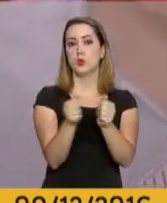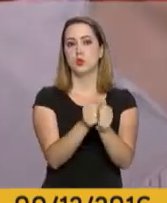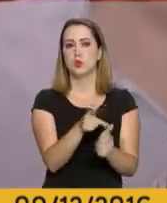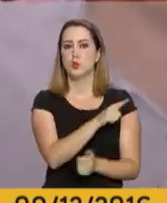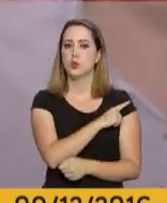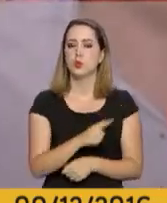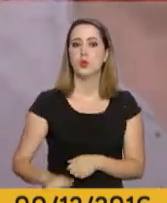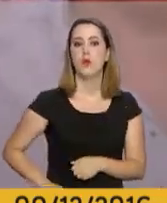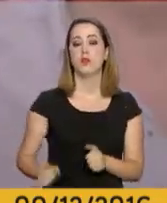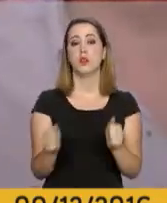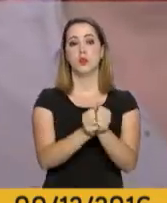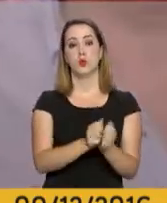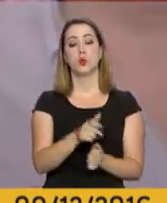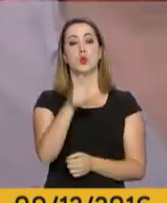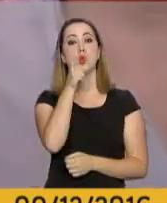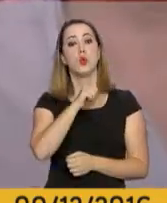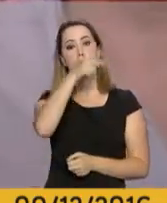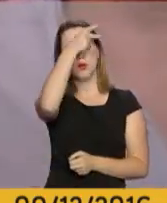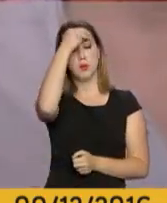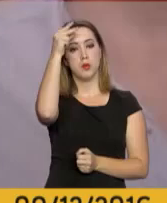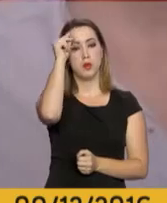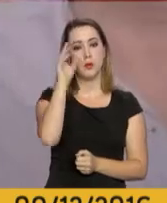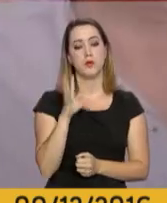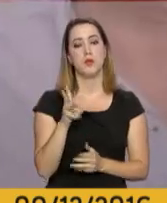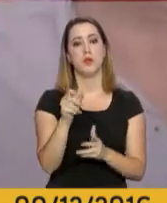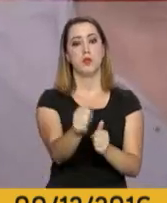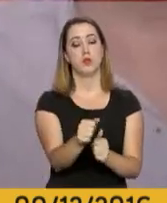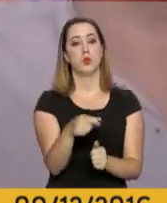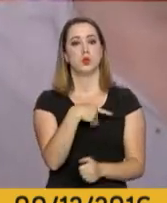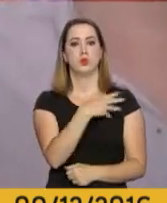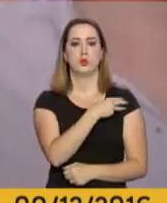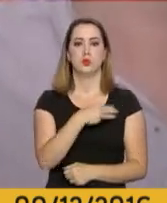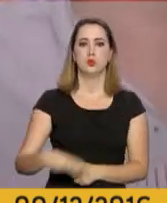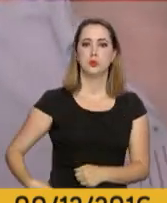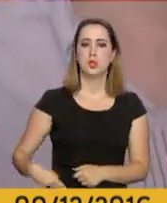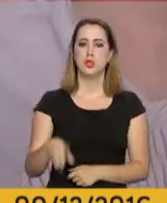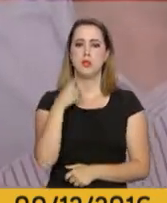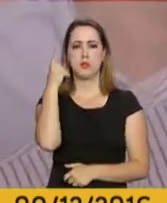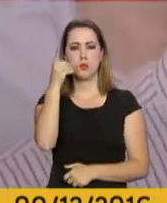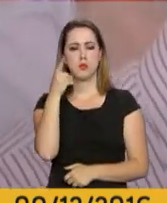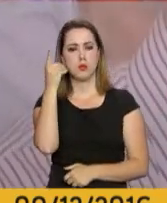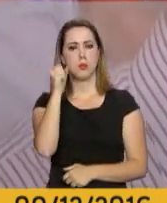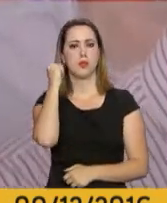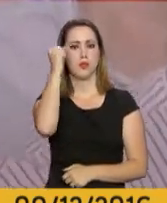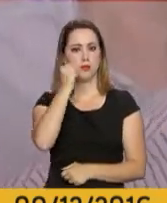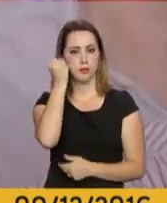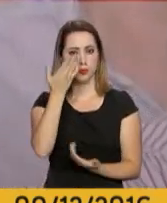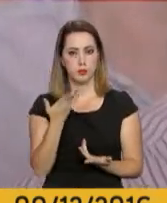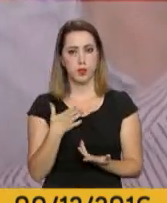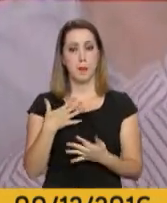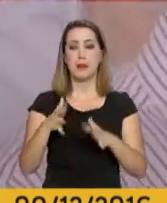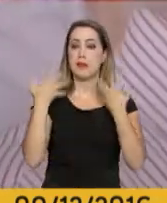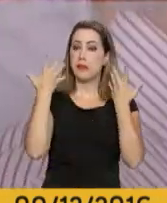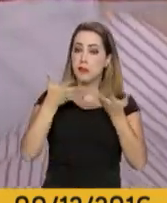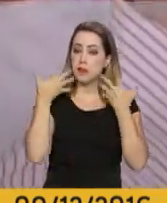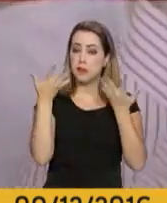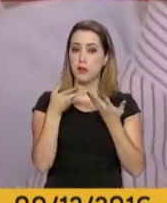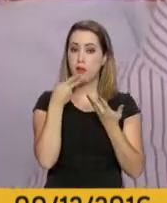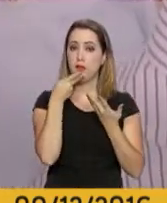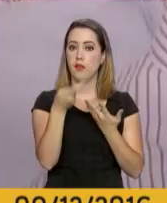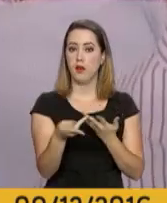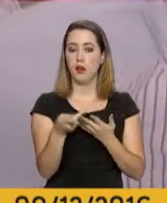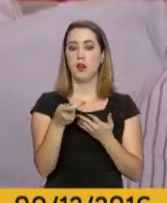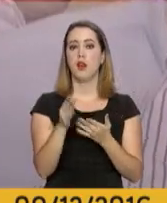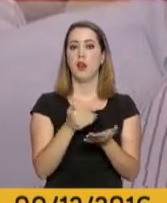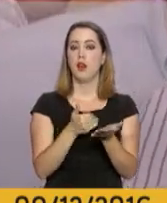prefeita enfim de todos ministros senadores deputados para ter a alegria de que em janeiro